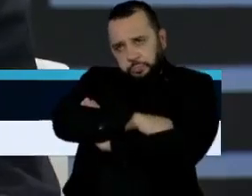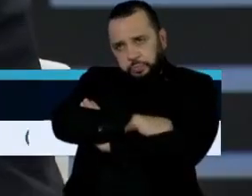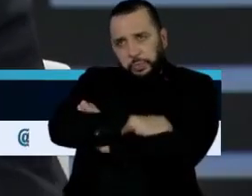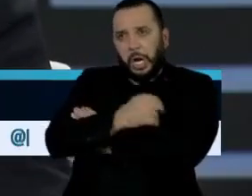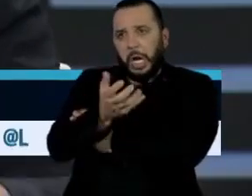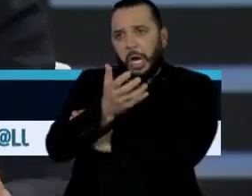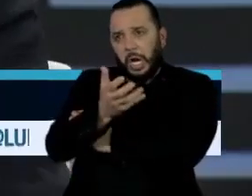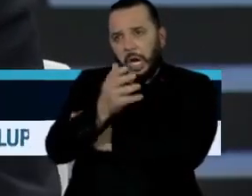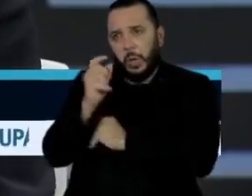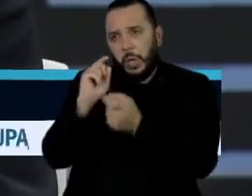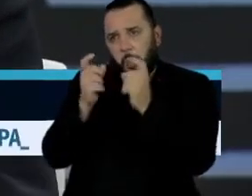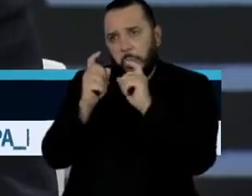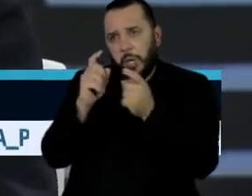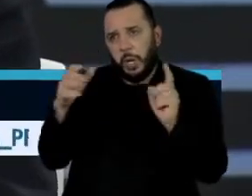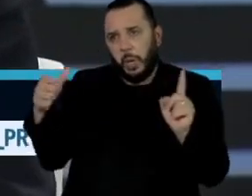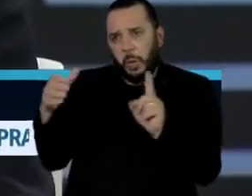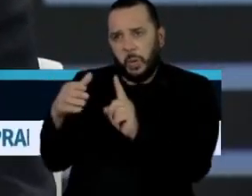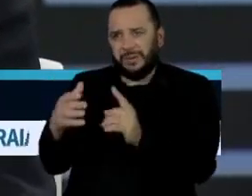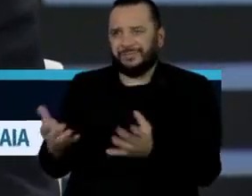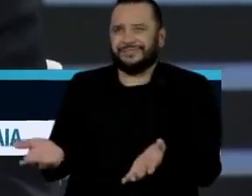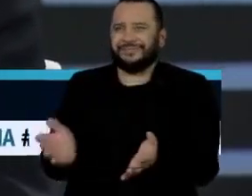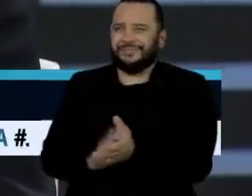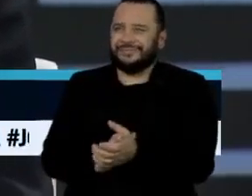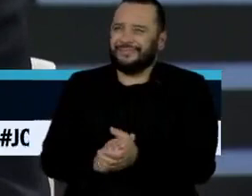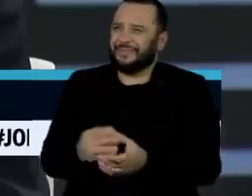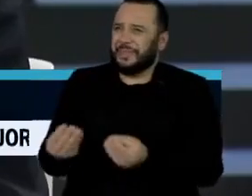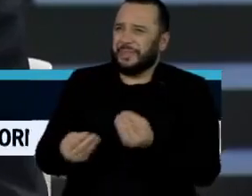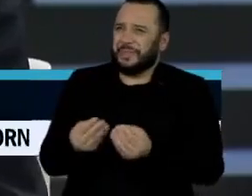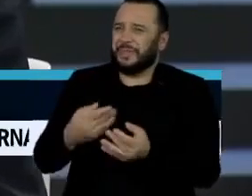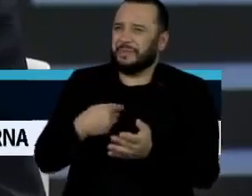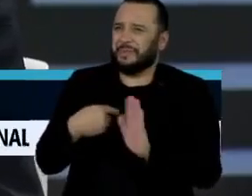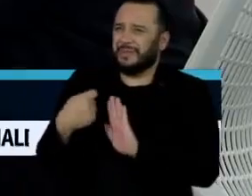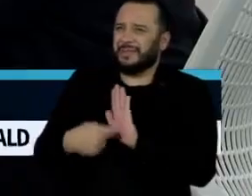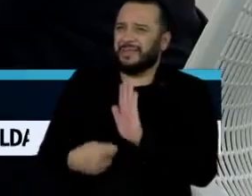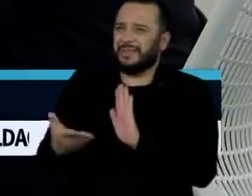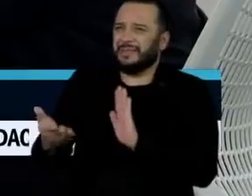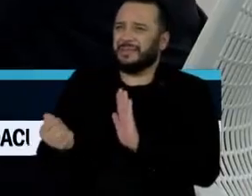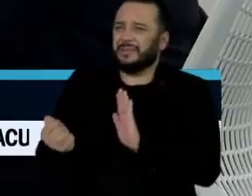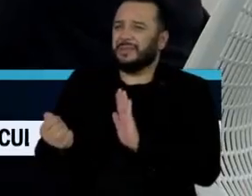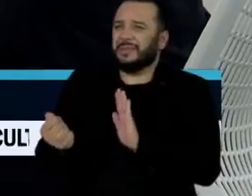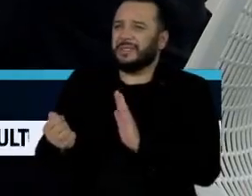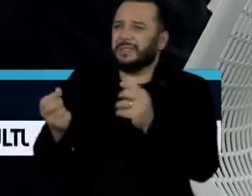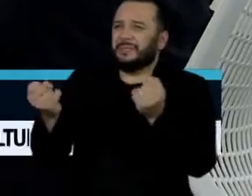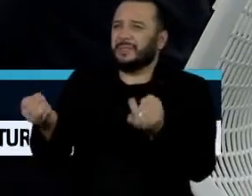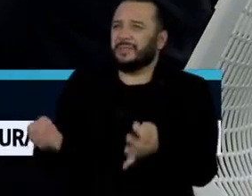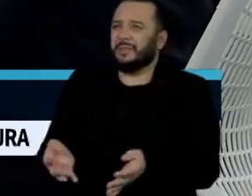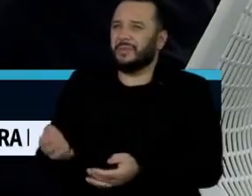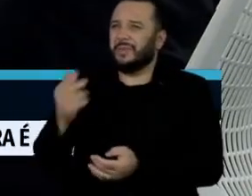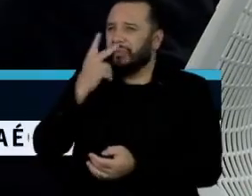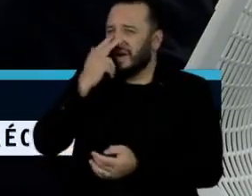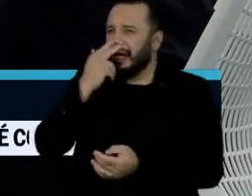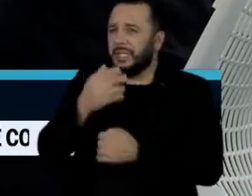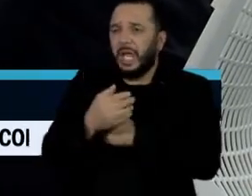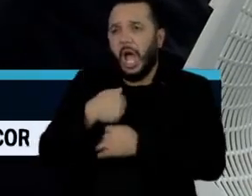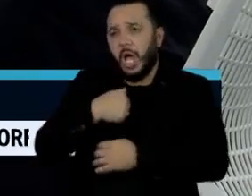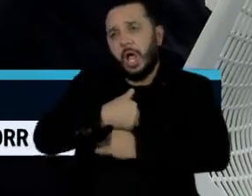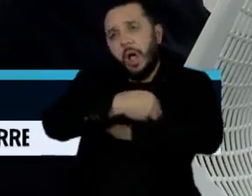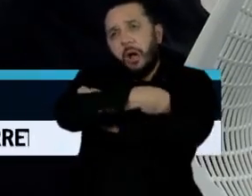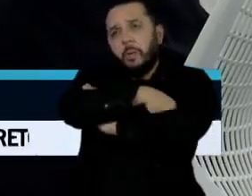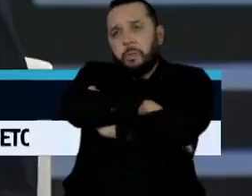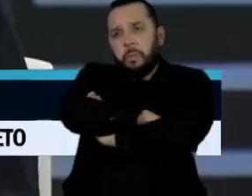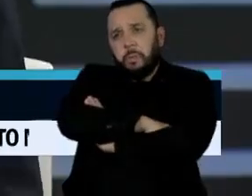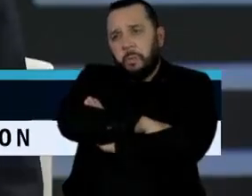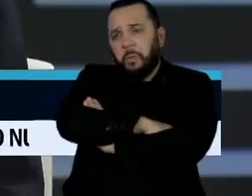também analisar seu ponto de vista da comunicação o texto que o general escreveu uma coisa meio magoada